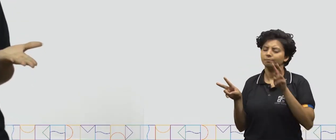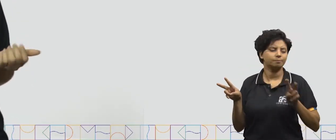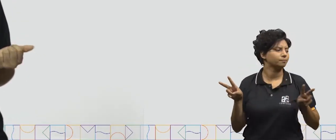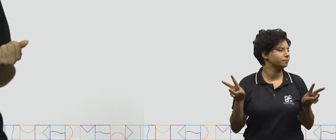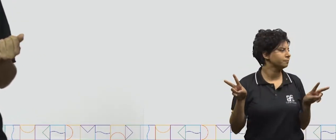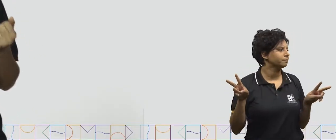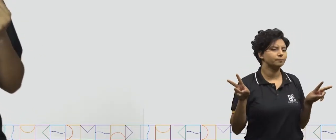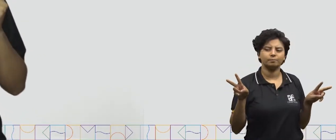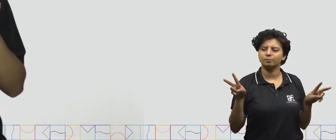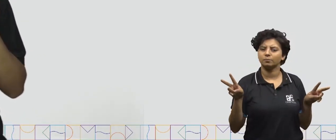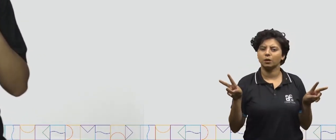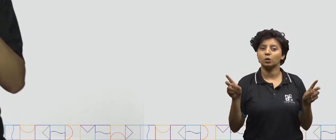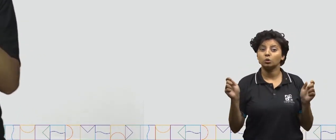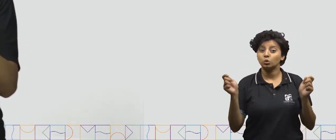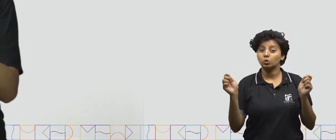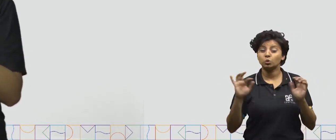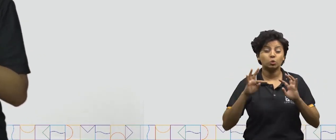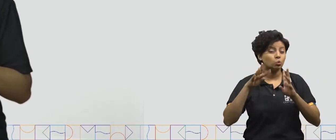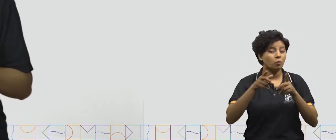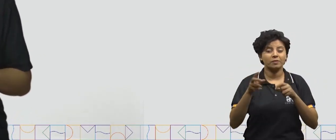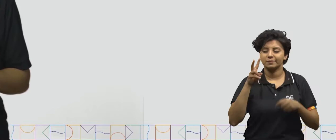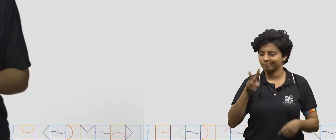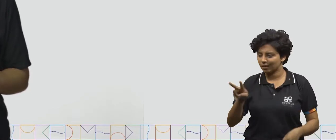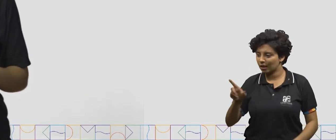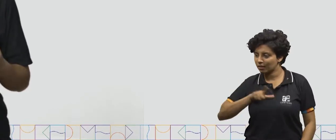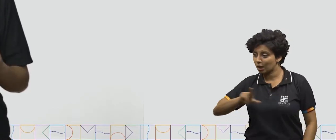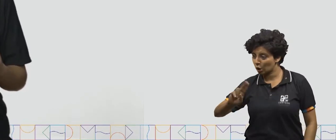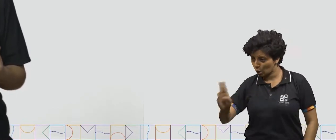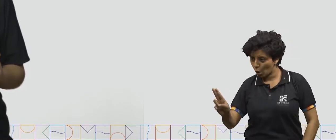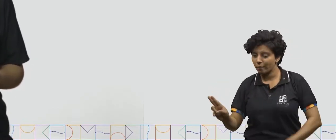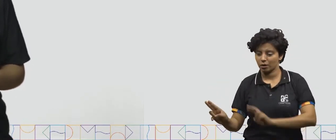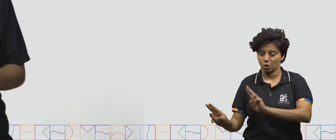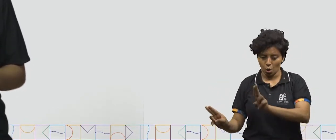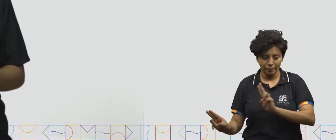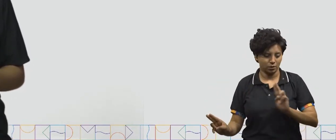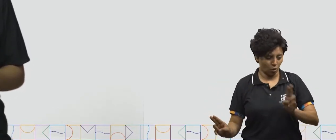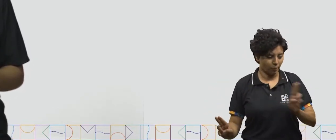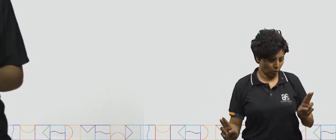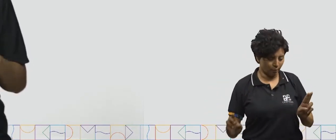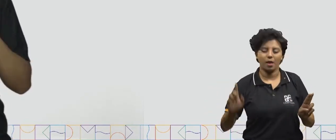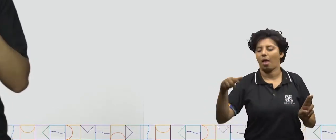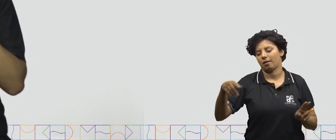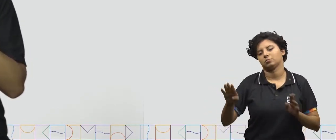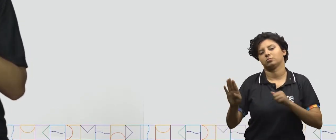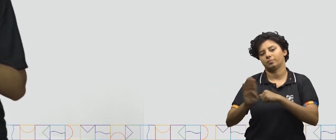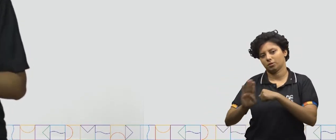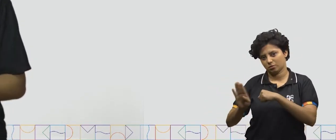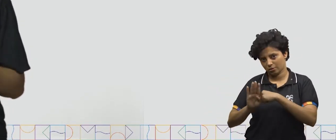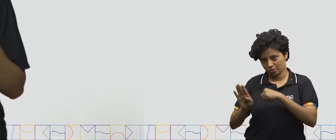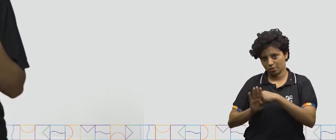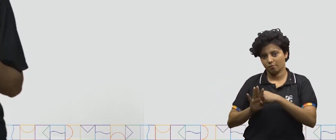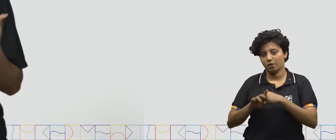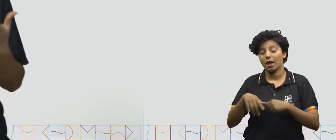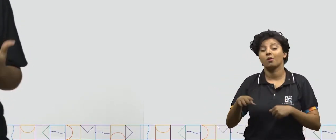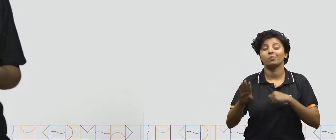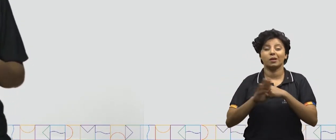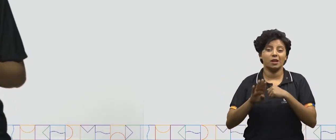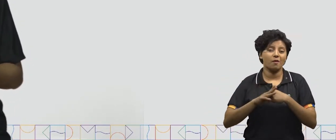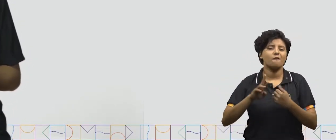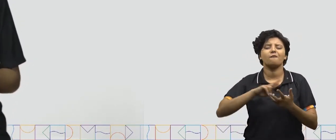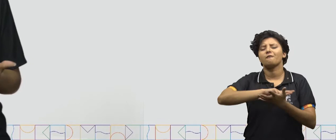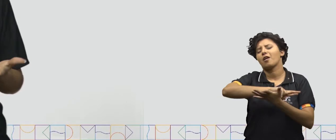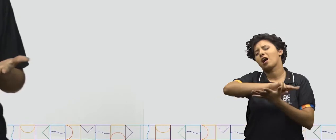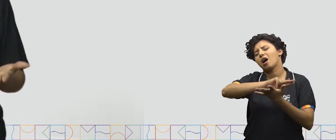para o outro. Tudo que você consegue nomear é classificado como substantivo. Substantivo é apenas uma